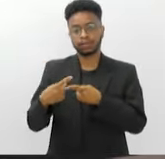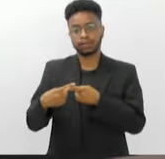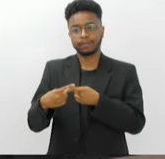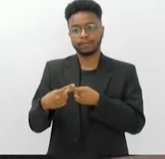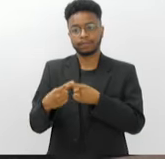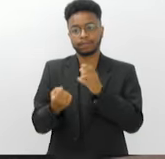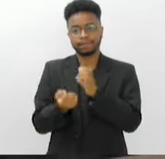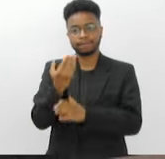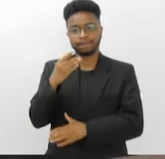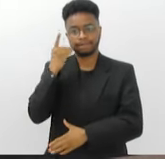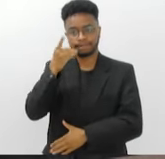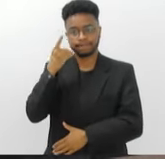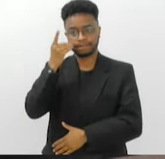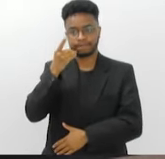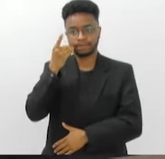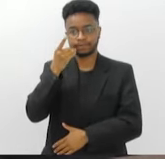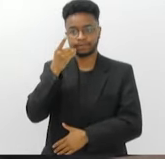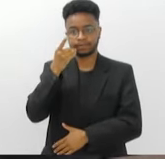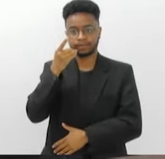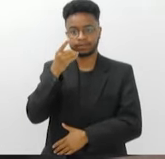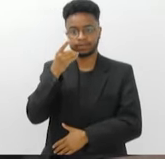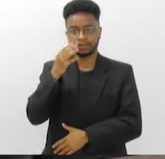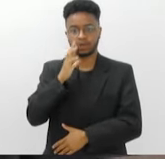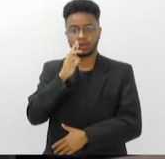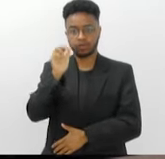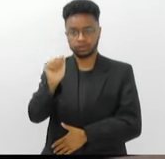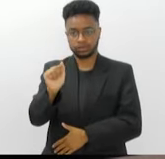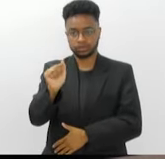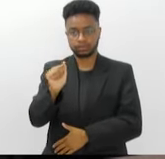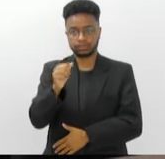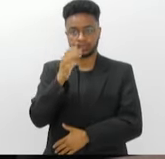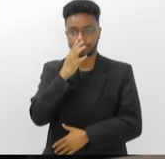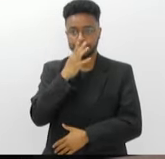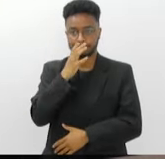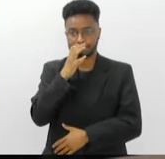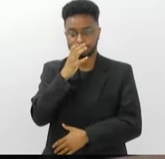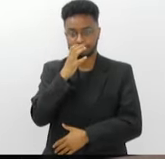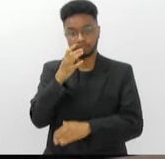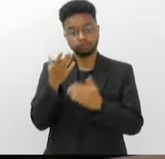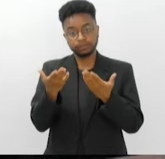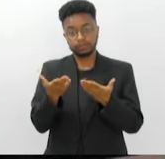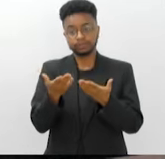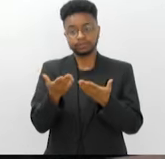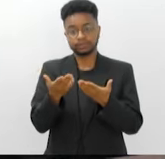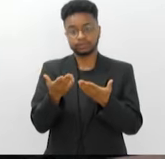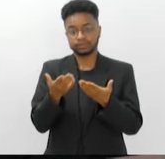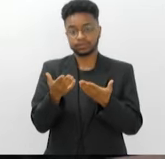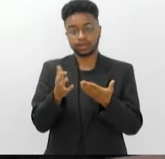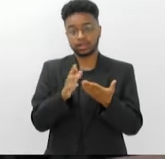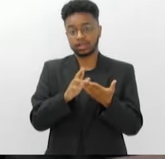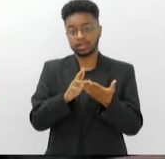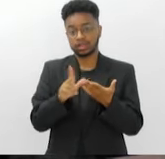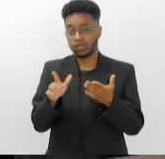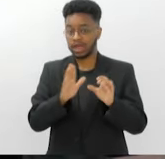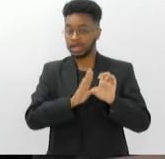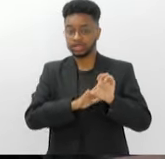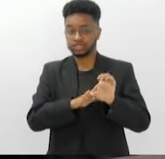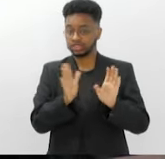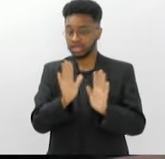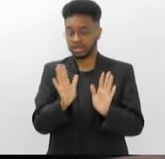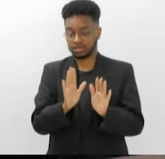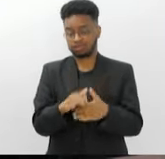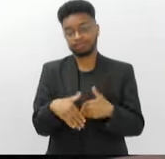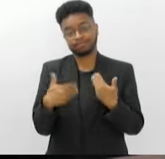do deputado Rodrigo Amorim, que não é propriamente dito um esquerdista